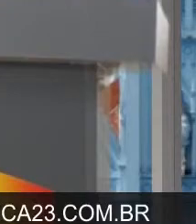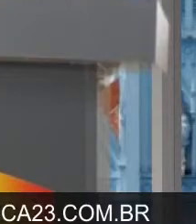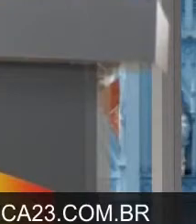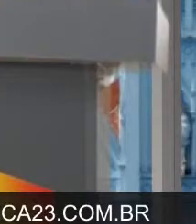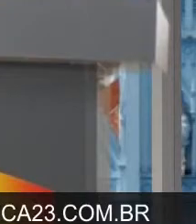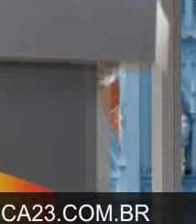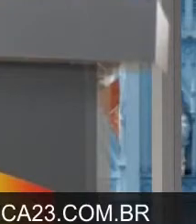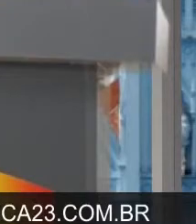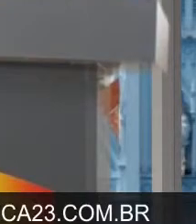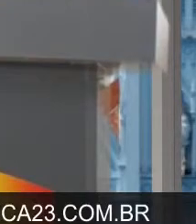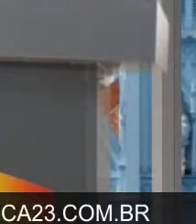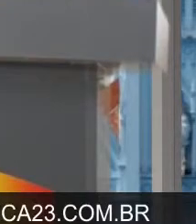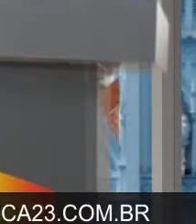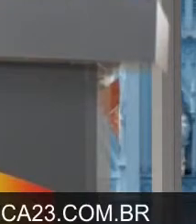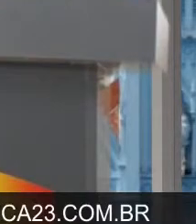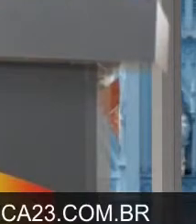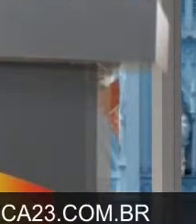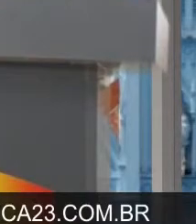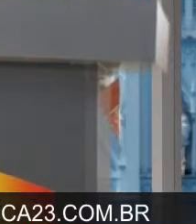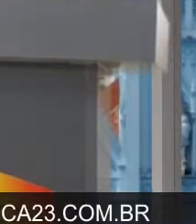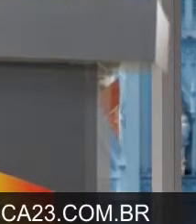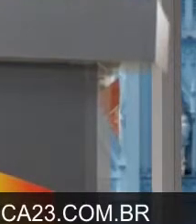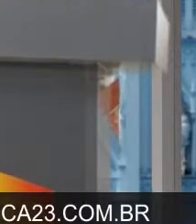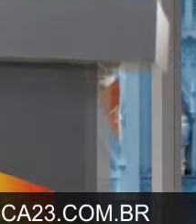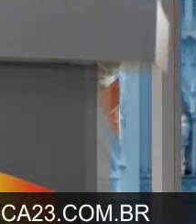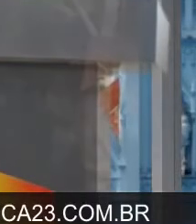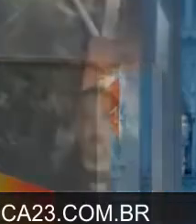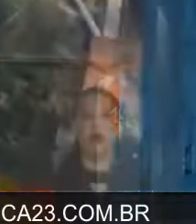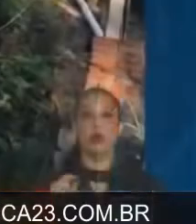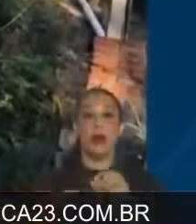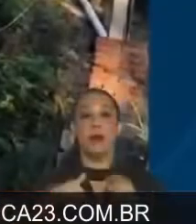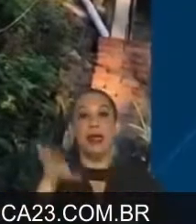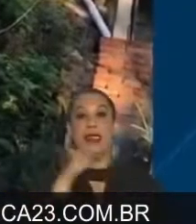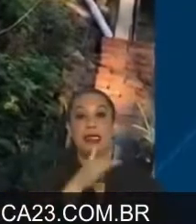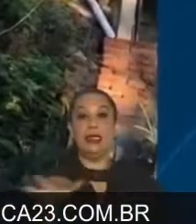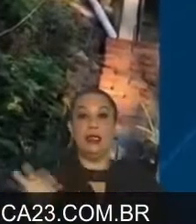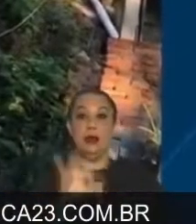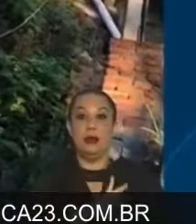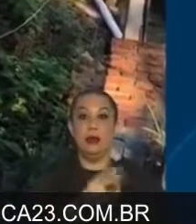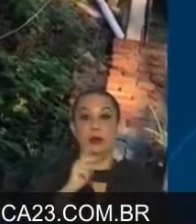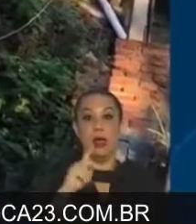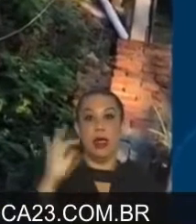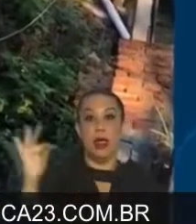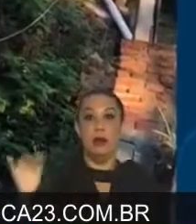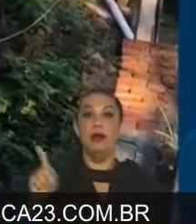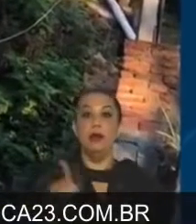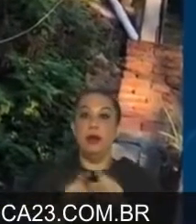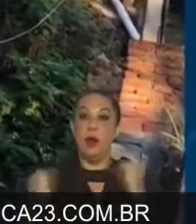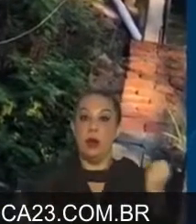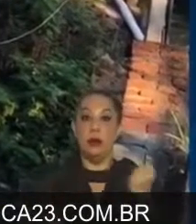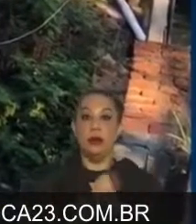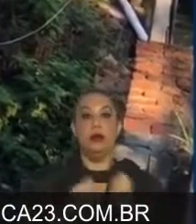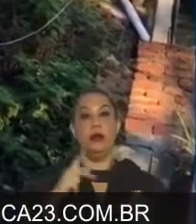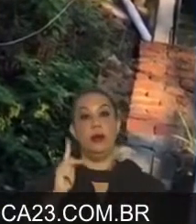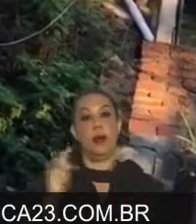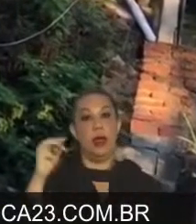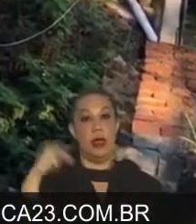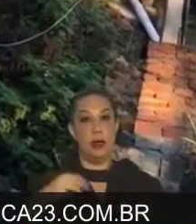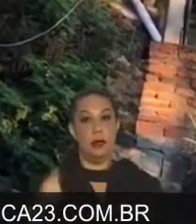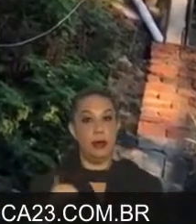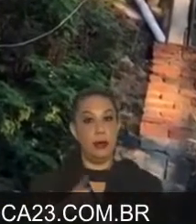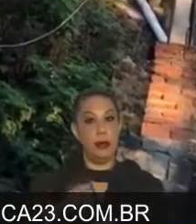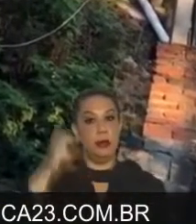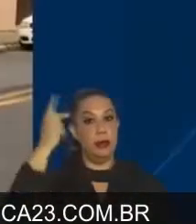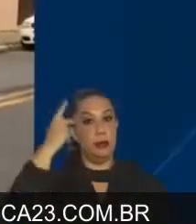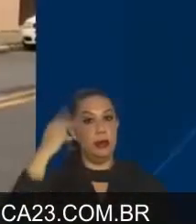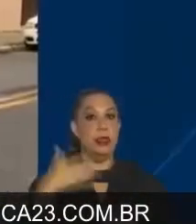Novidades que você acompanha agora no JE23. Mais de 100 policiais federais e contou com o auxílio da Polícia Militar